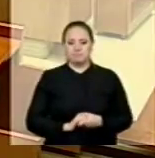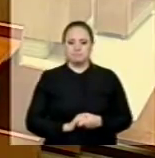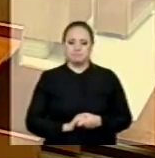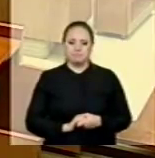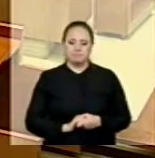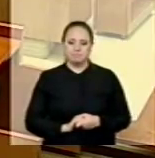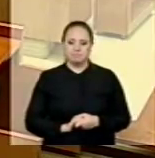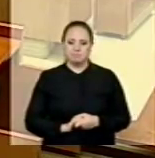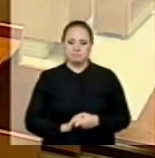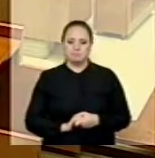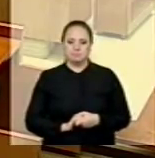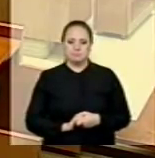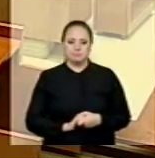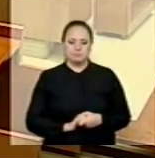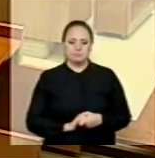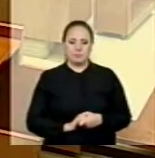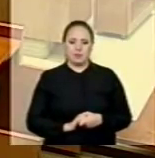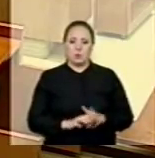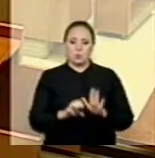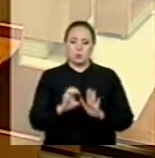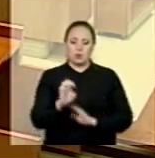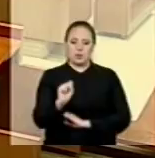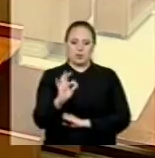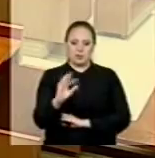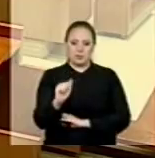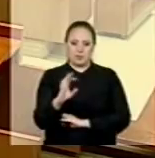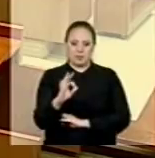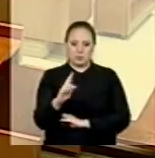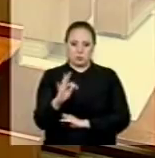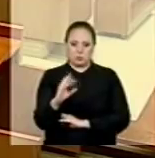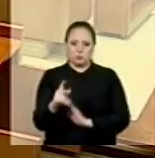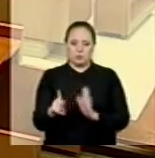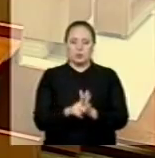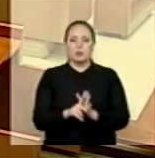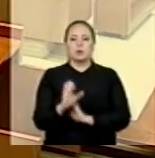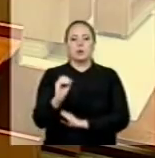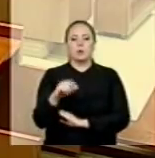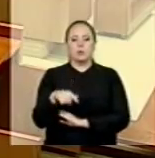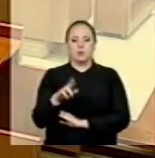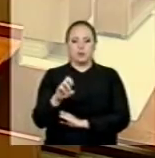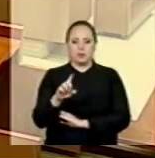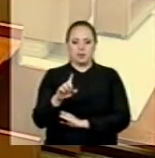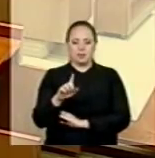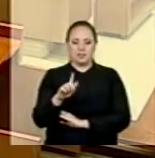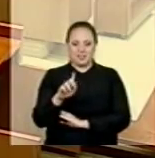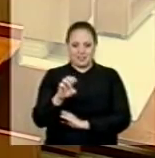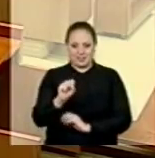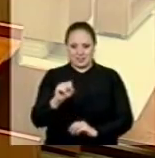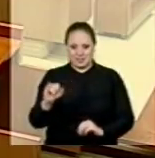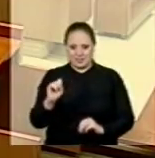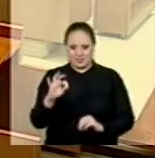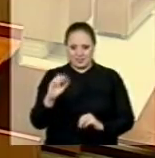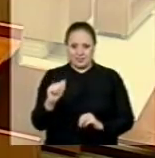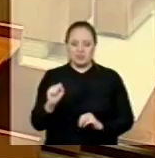A extensão do Estatuto dos Congressistas Federais aos parlamentares estaduais